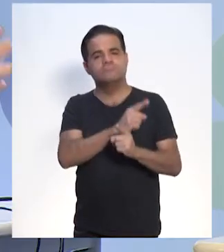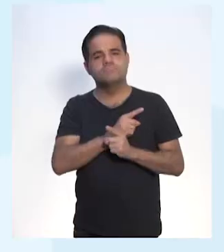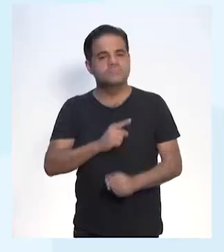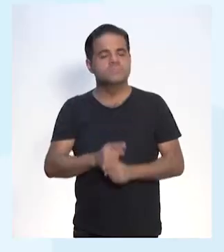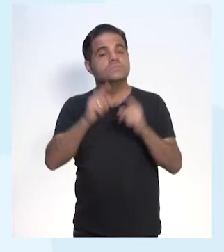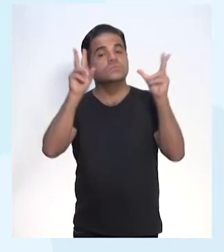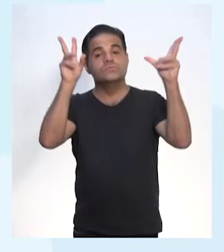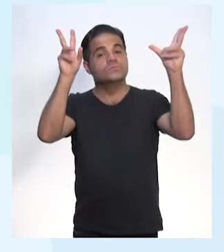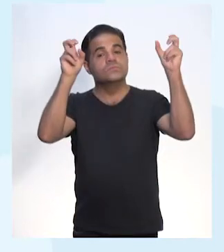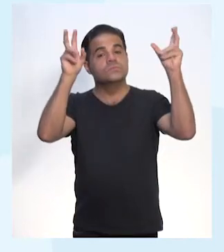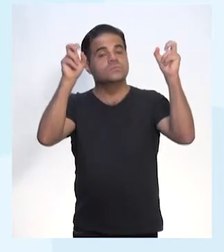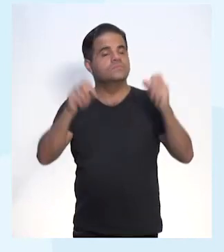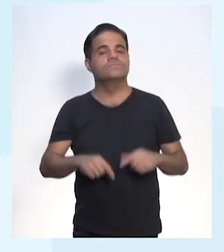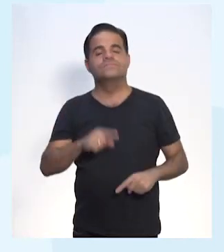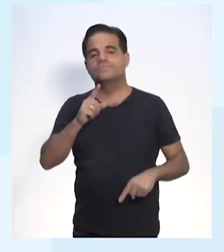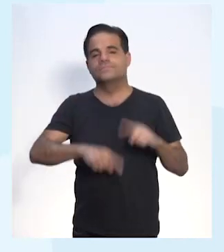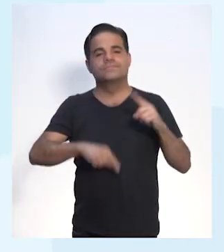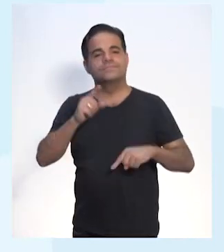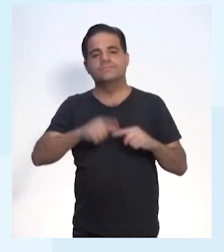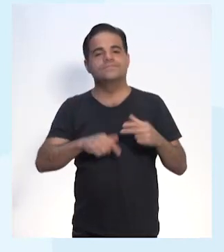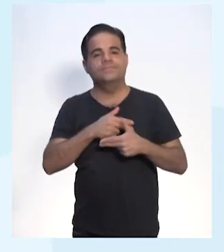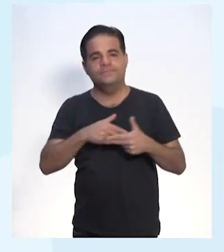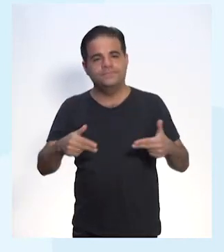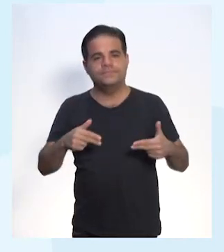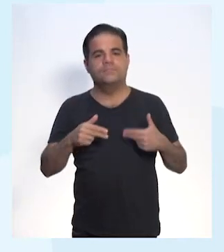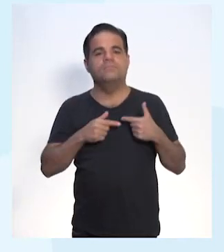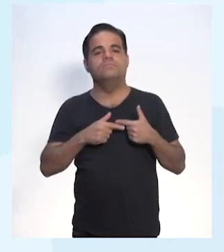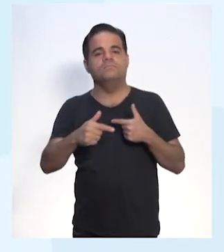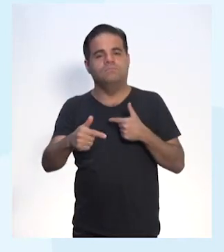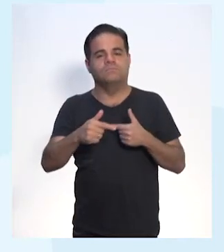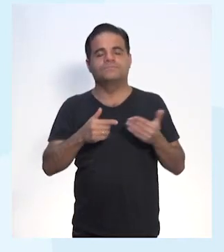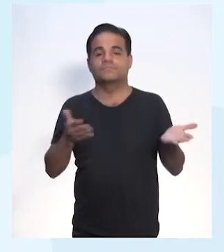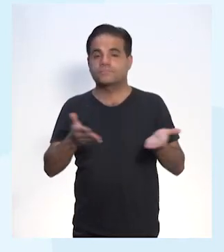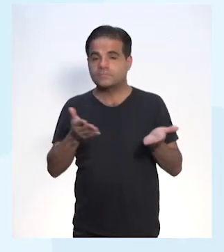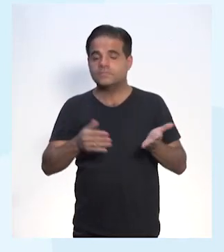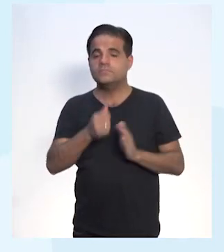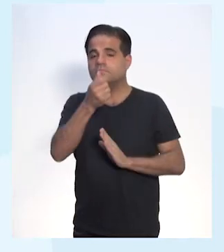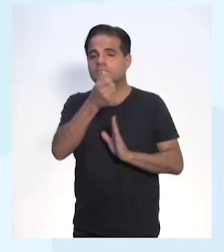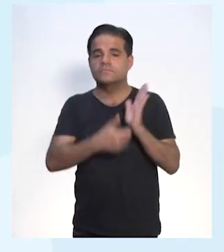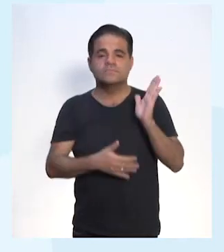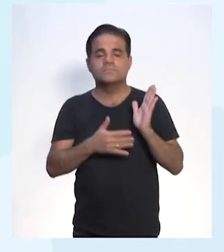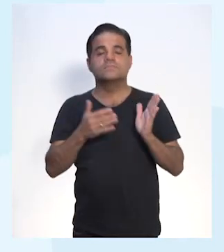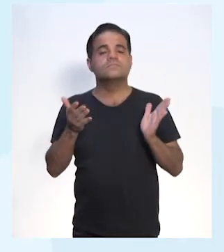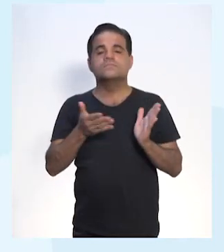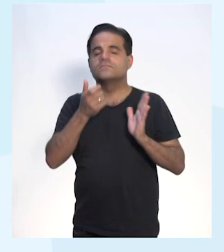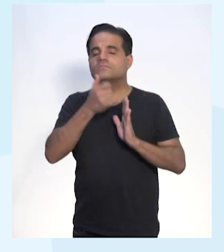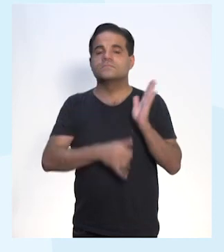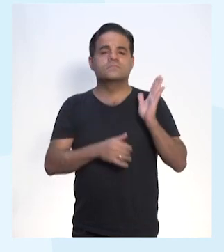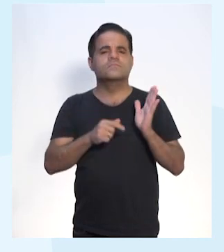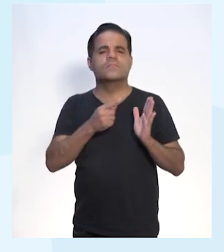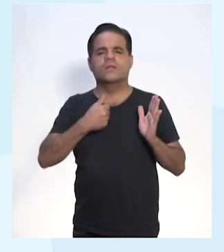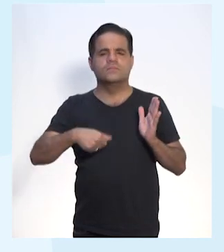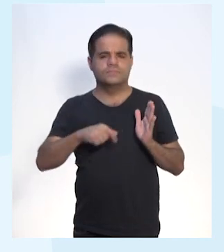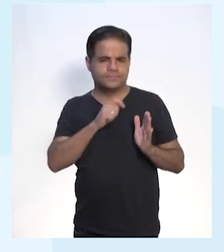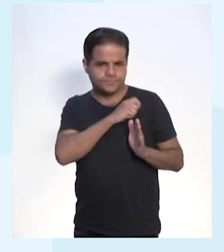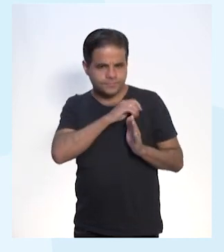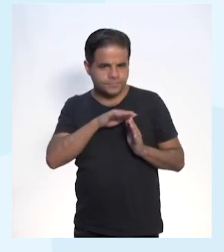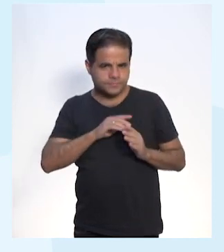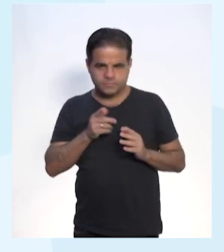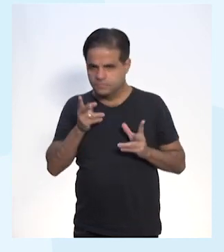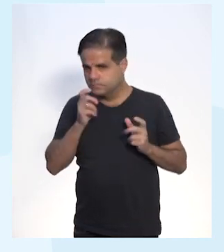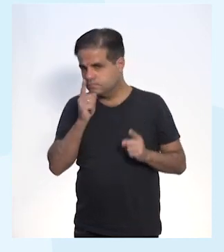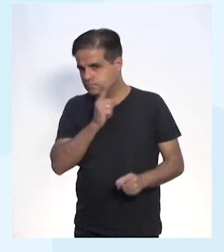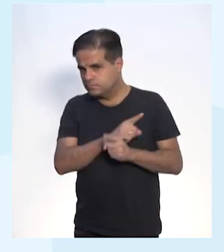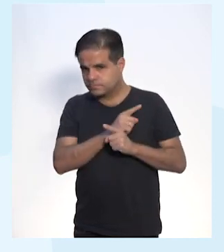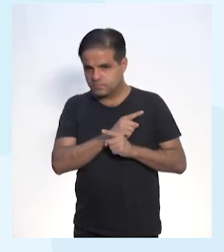de repente, explicando algumas palavras que eles talvez não conheçam, de repente eles não se identifiquem com as flores cravina, gerânio,